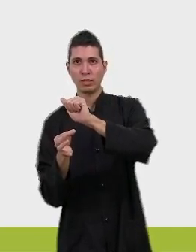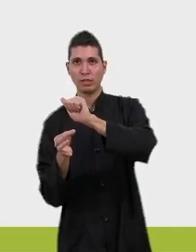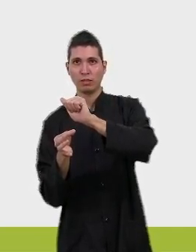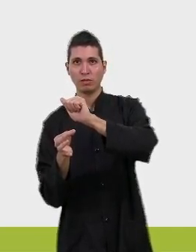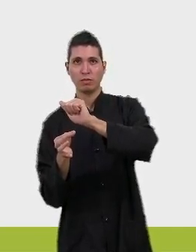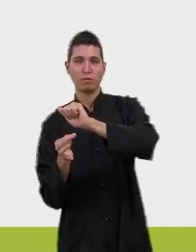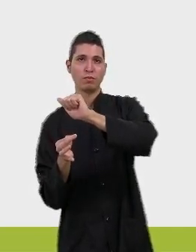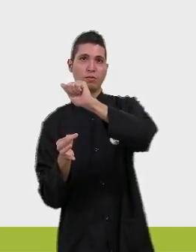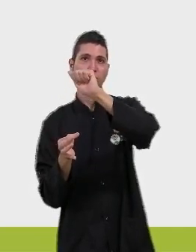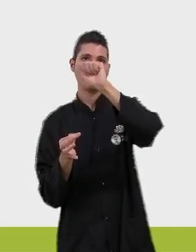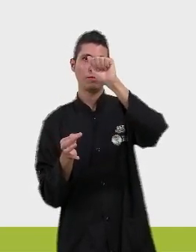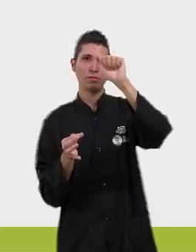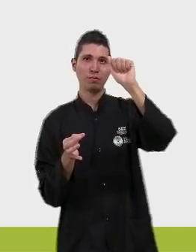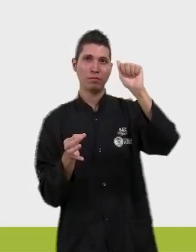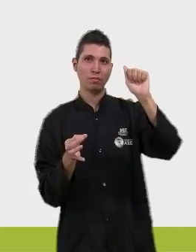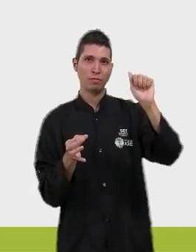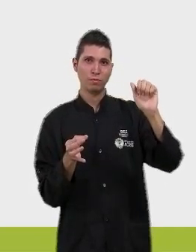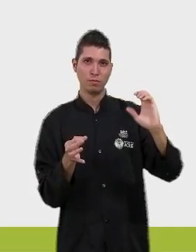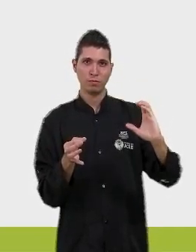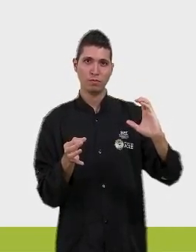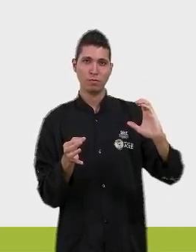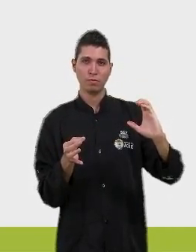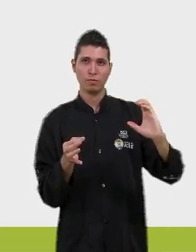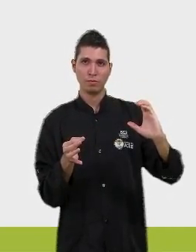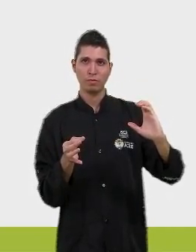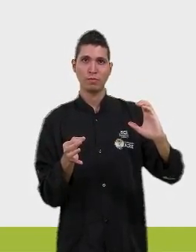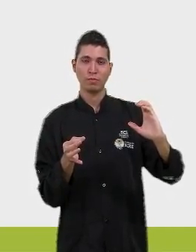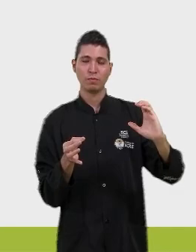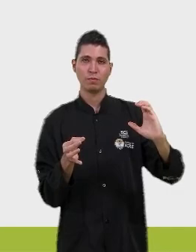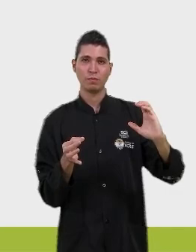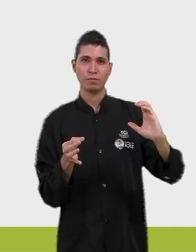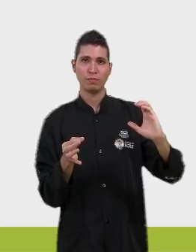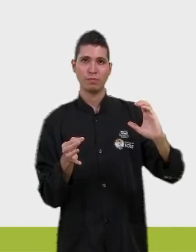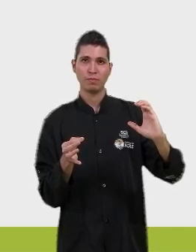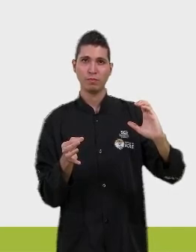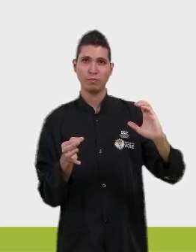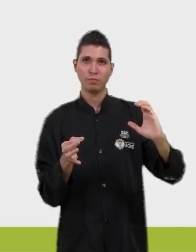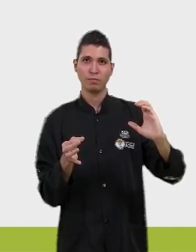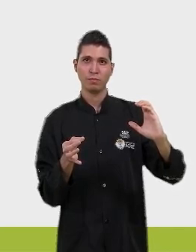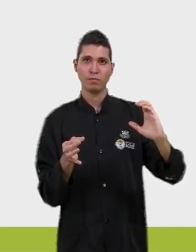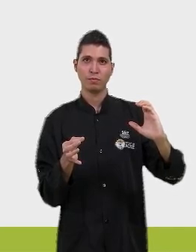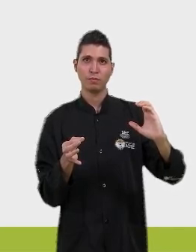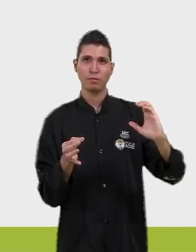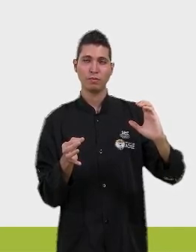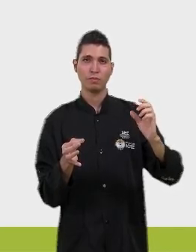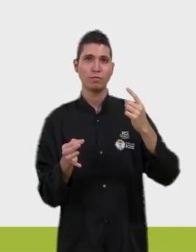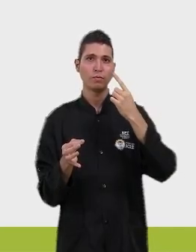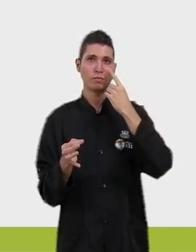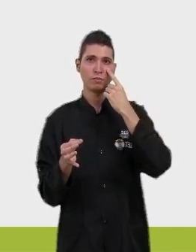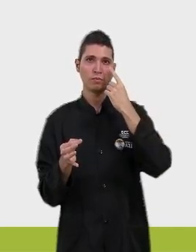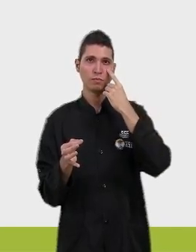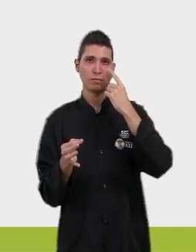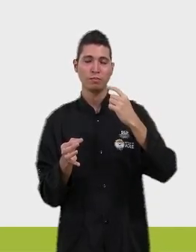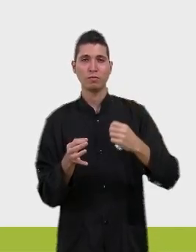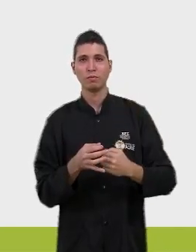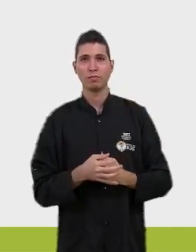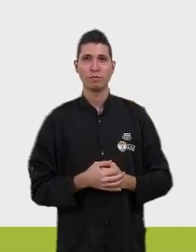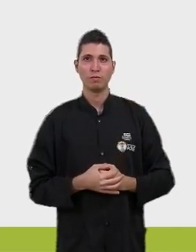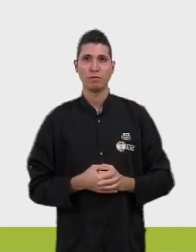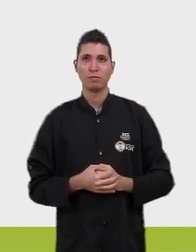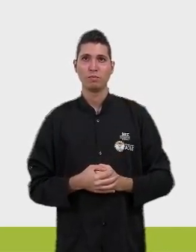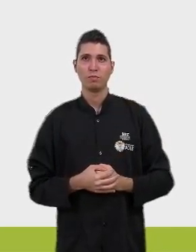o seno e o cosseno desse arco, que vai daqui até aqui. Observe o seguinte.